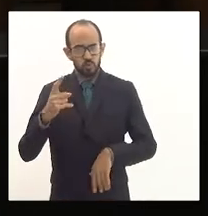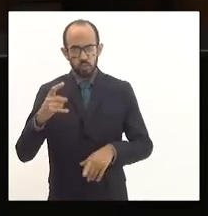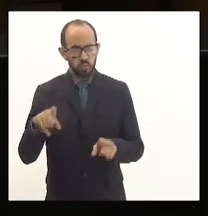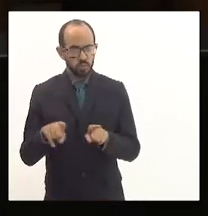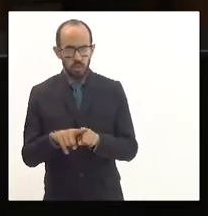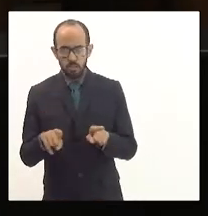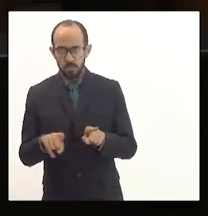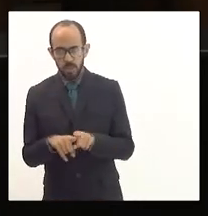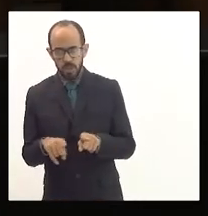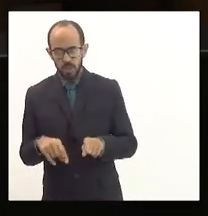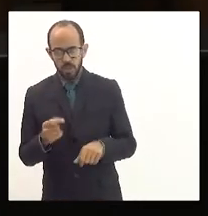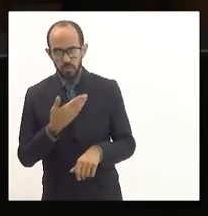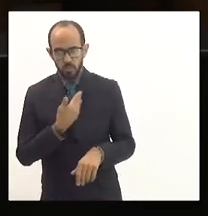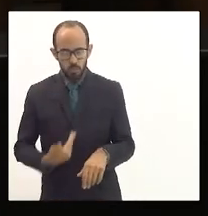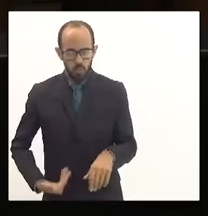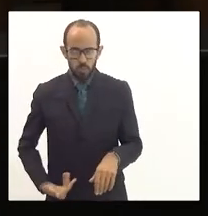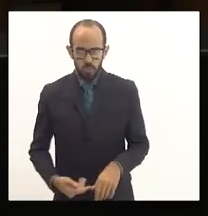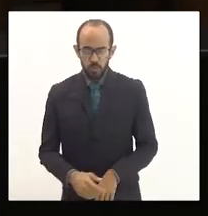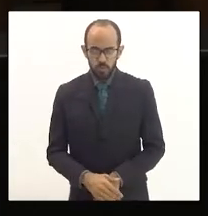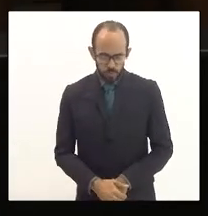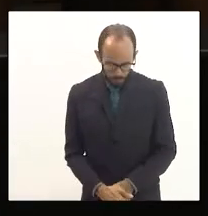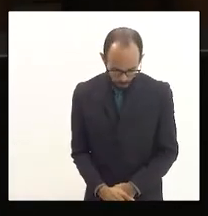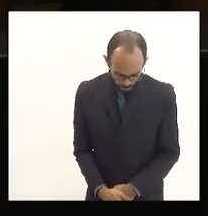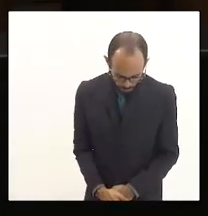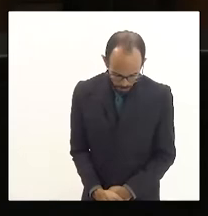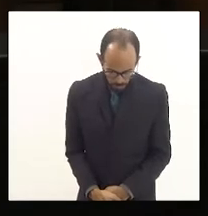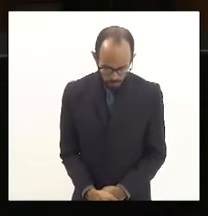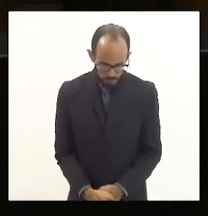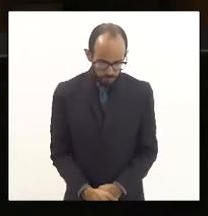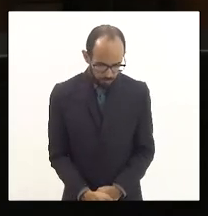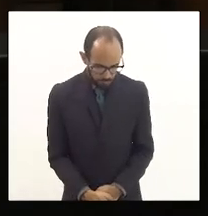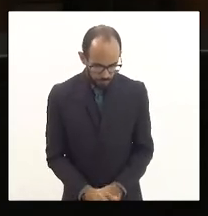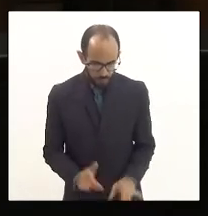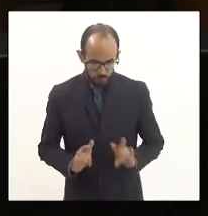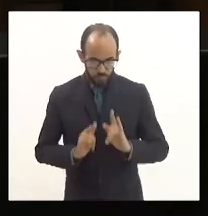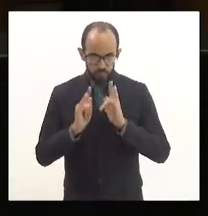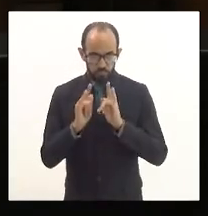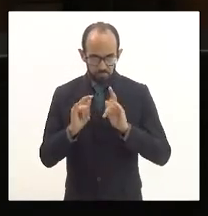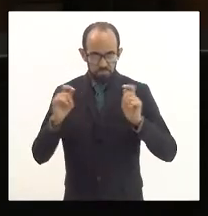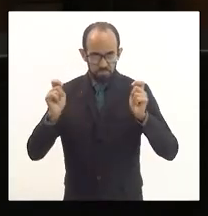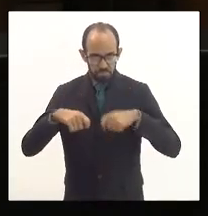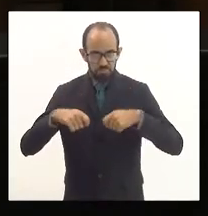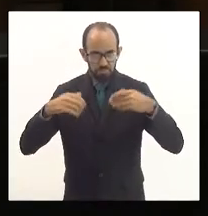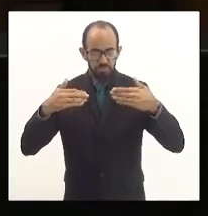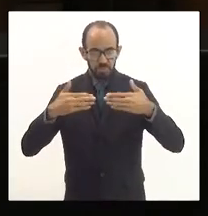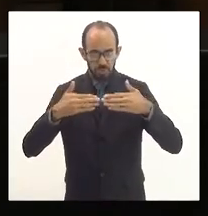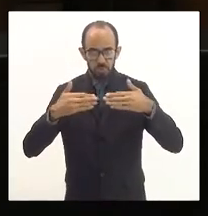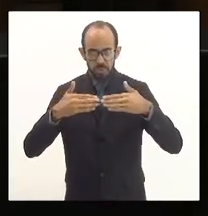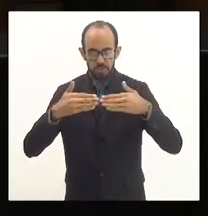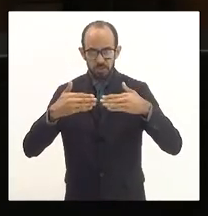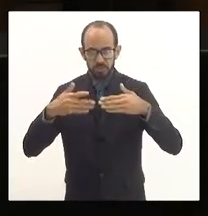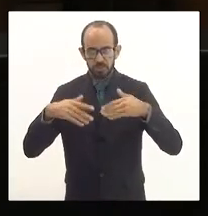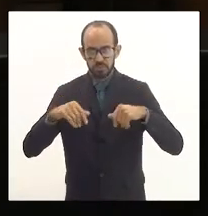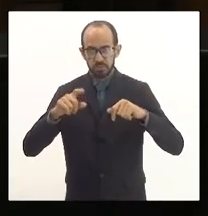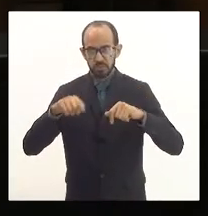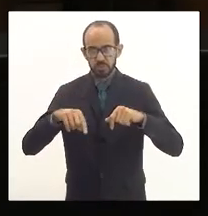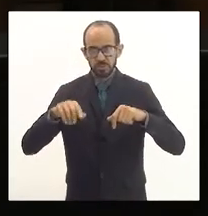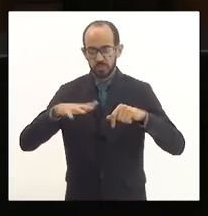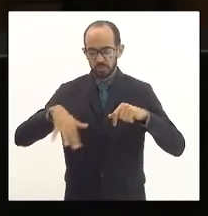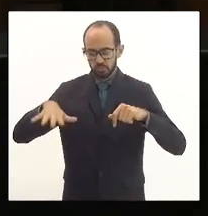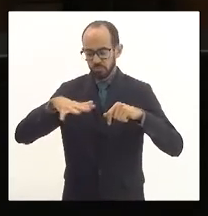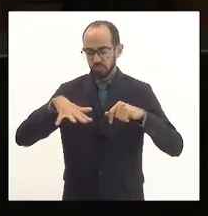no prédio público não prédio com uma área compatível O que é a área